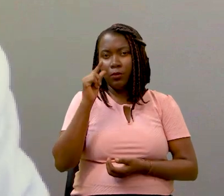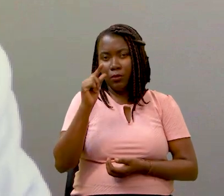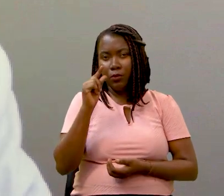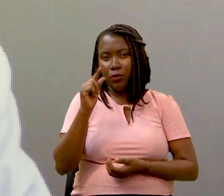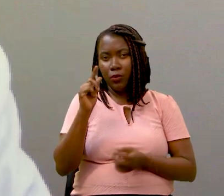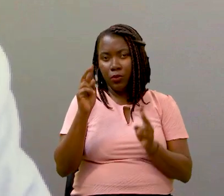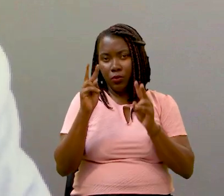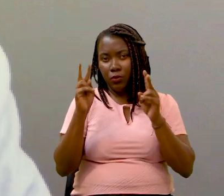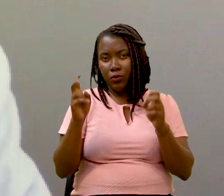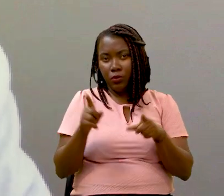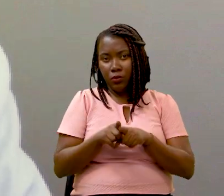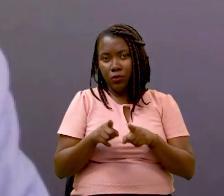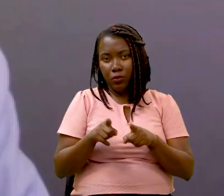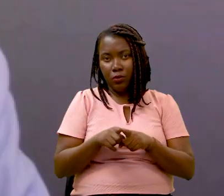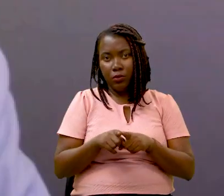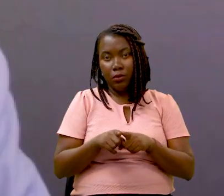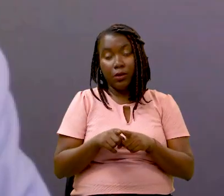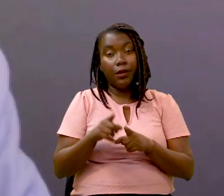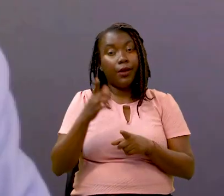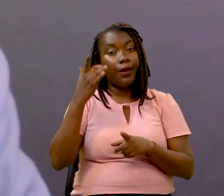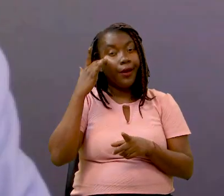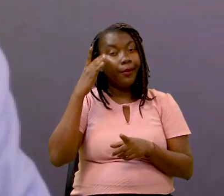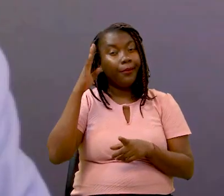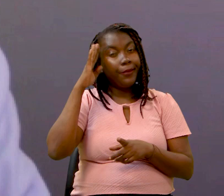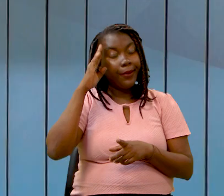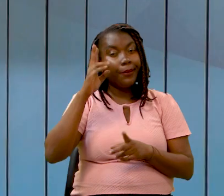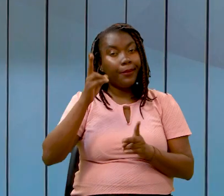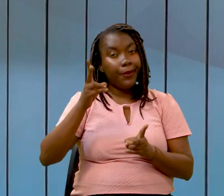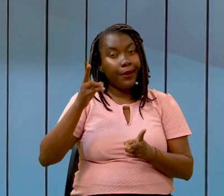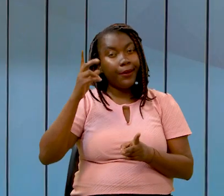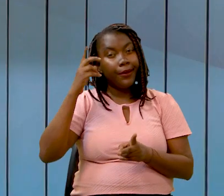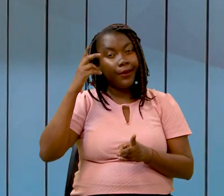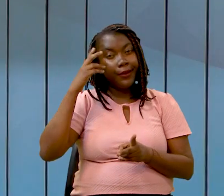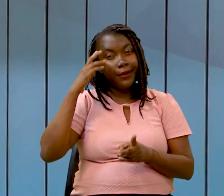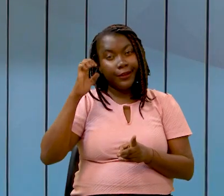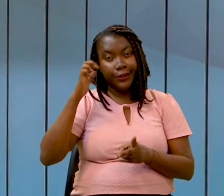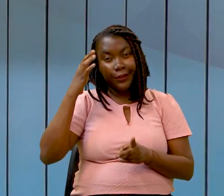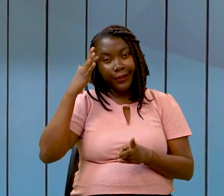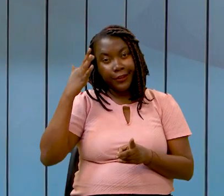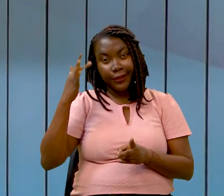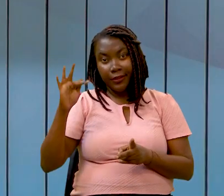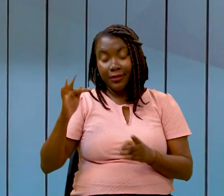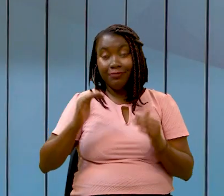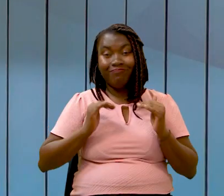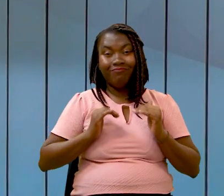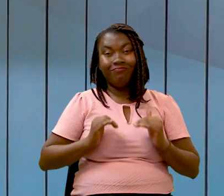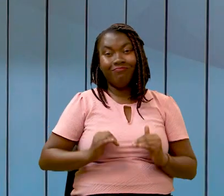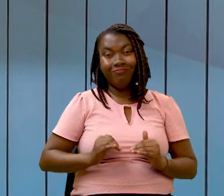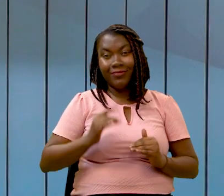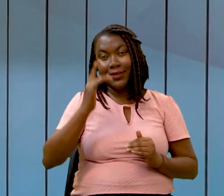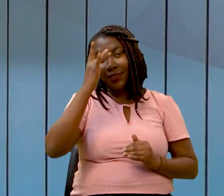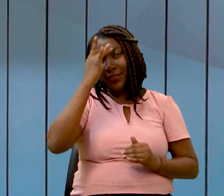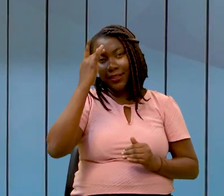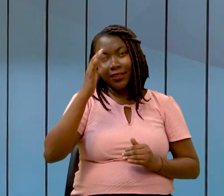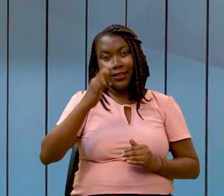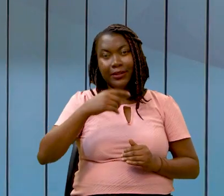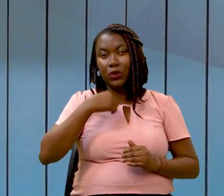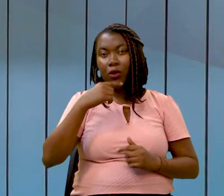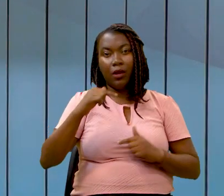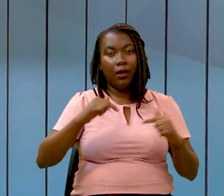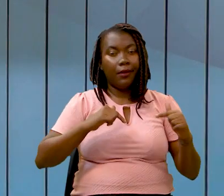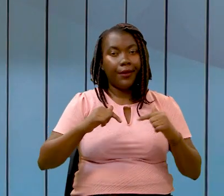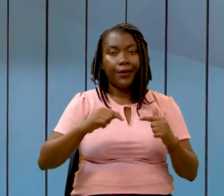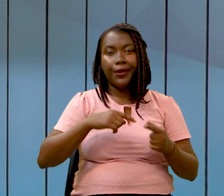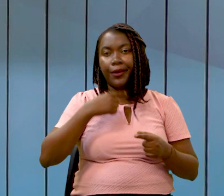sobre a forma de dor também? Doutor, acho que o principal mesmo da enxaqueca é que ela incapacita a pessoa, né? A pessoa não